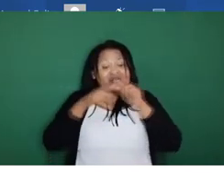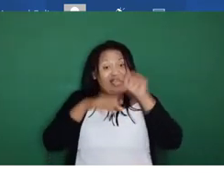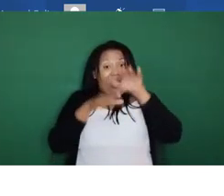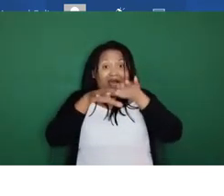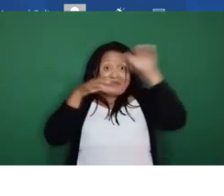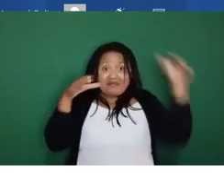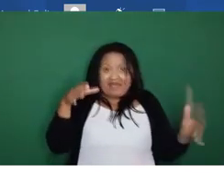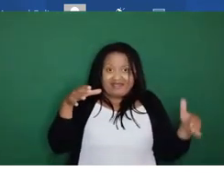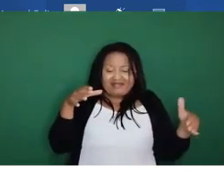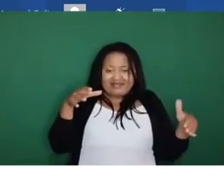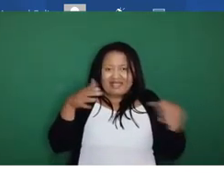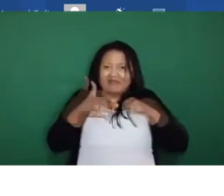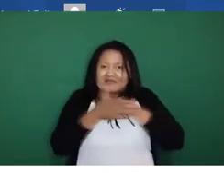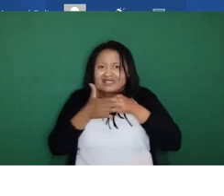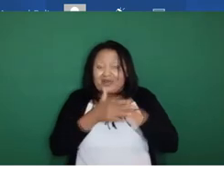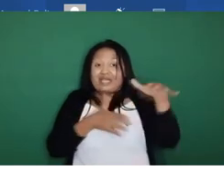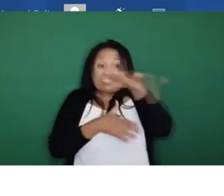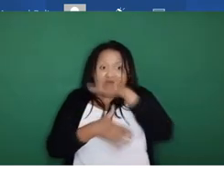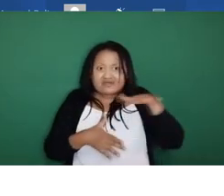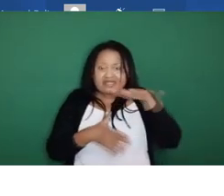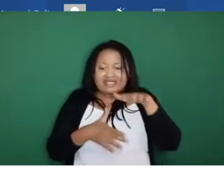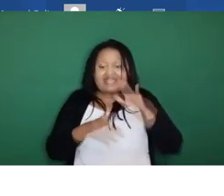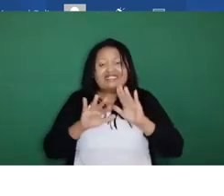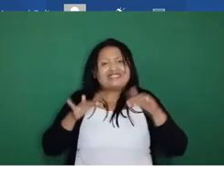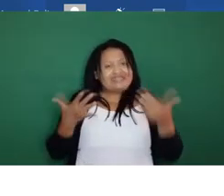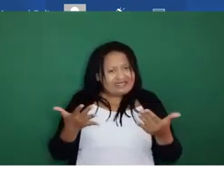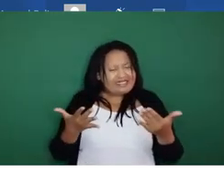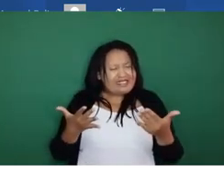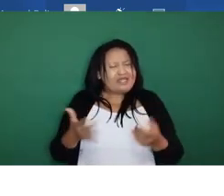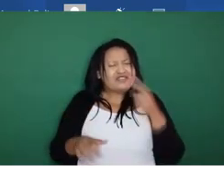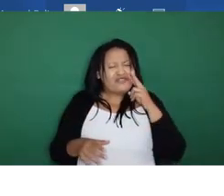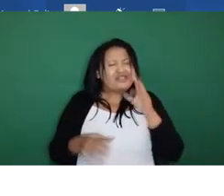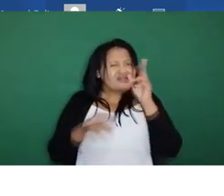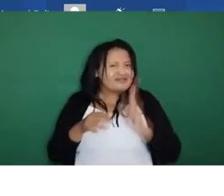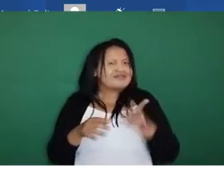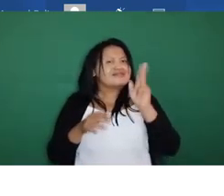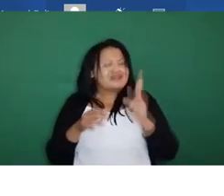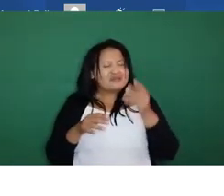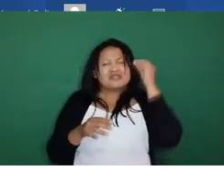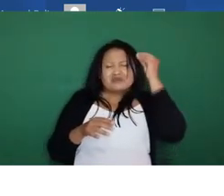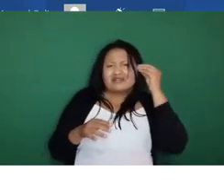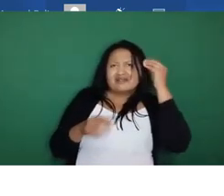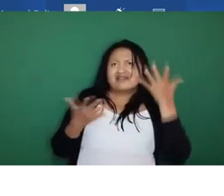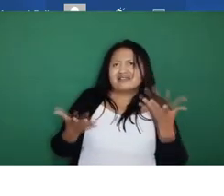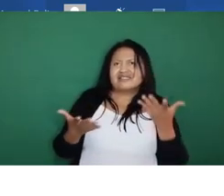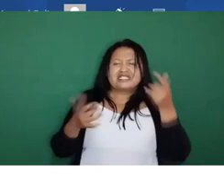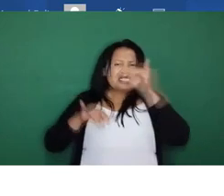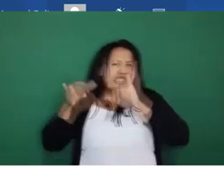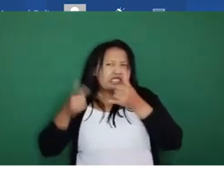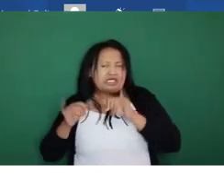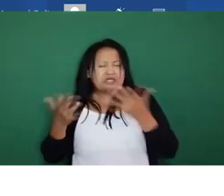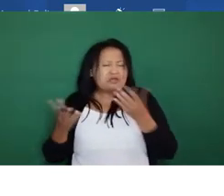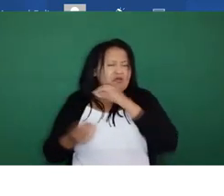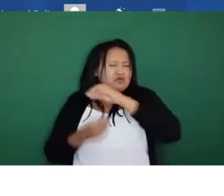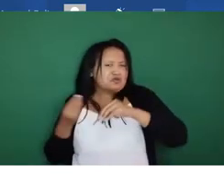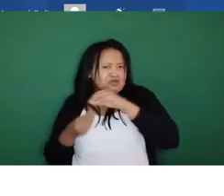é feita a pressão atmosférica certo então isso é bem recorrente inclusive Para experiências de química de